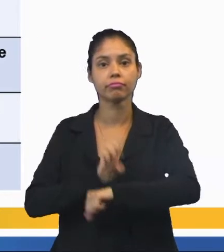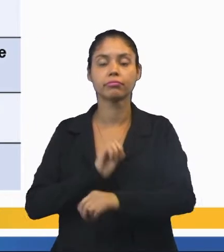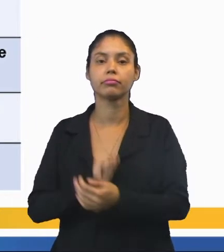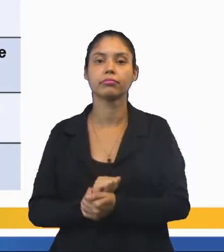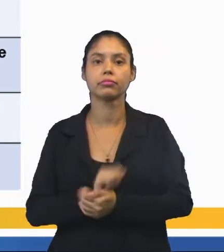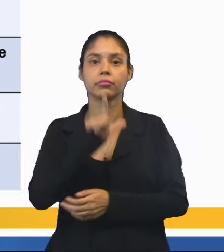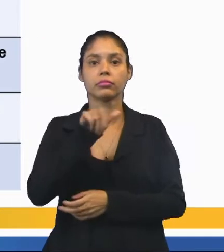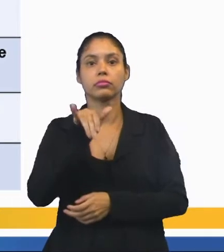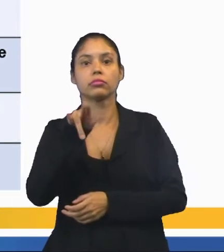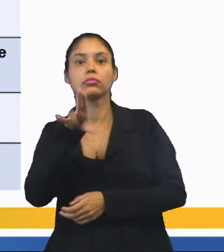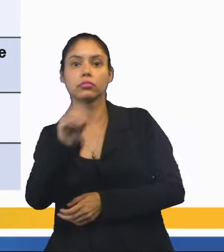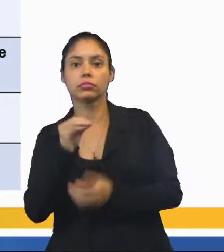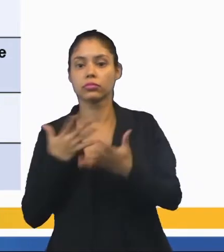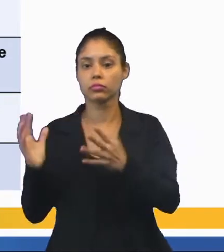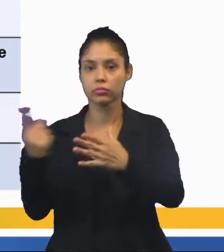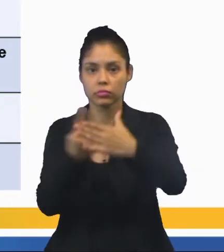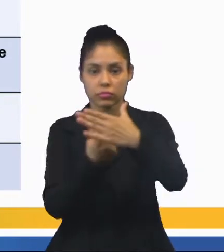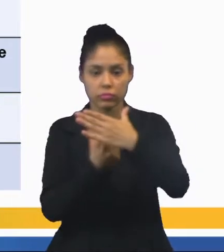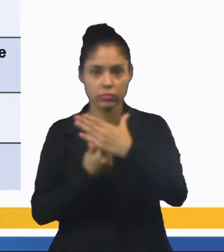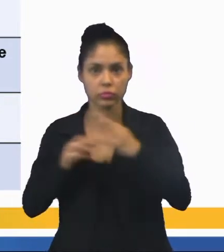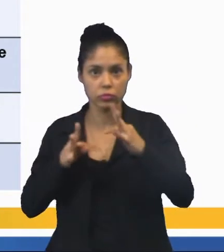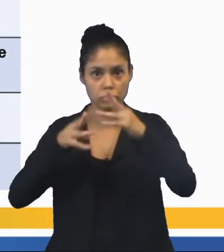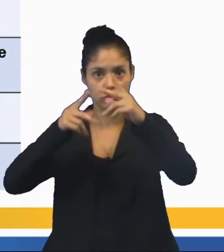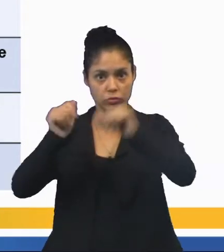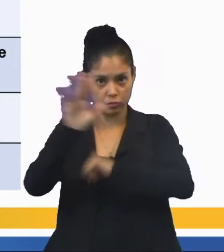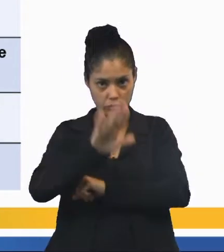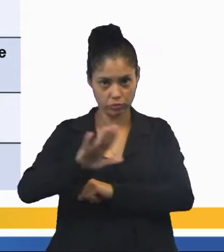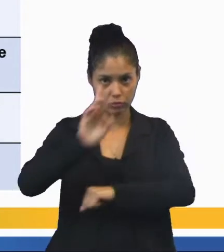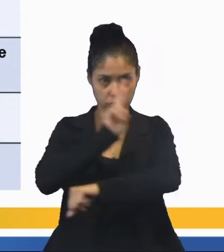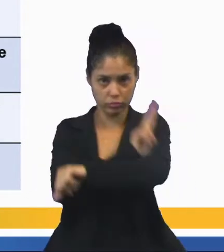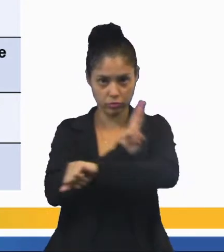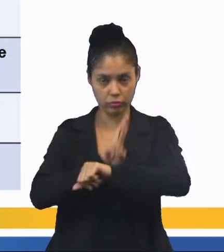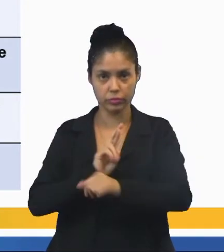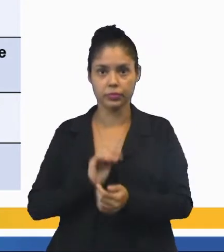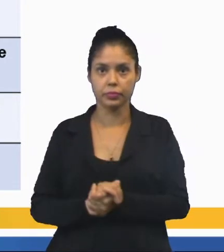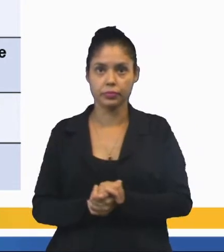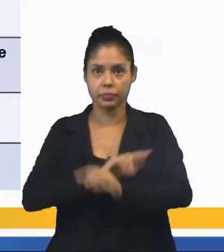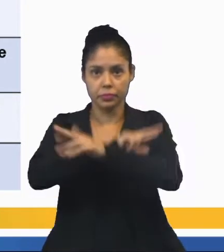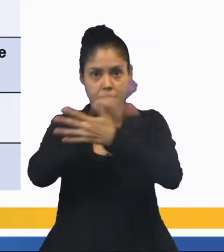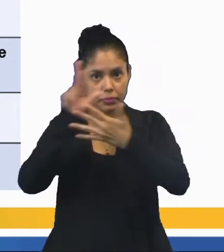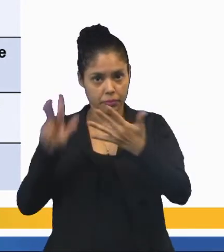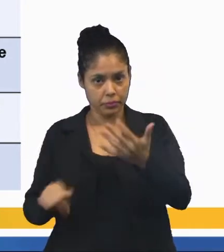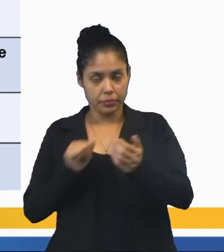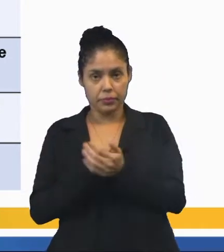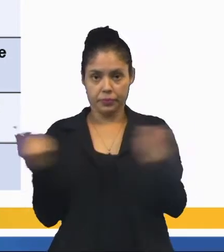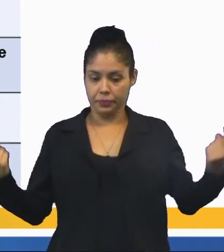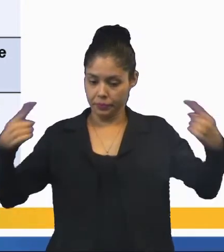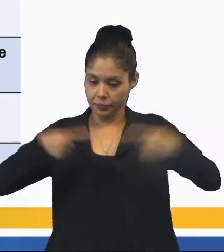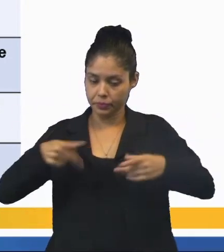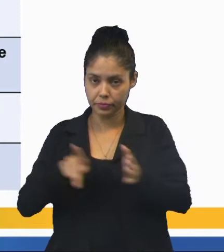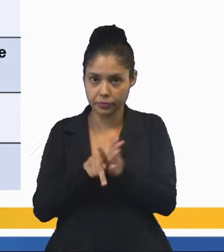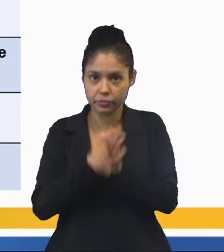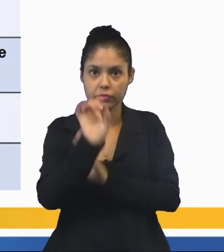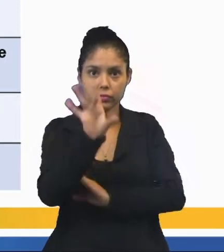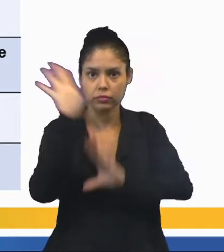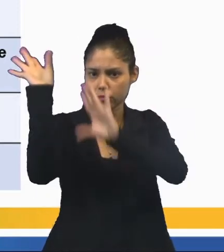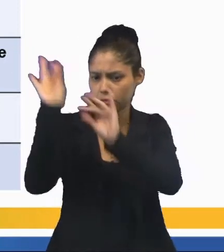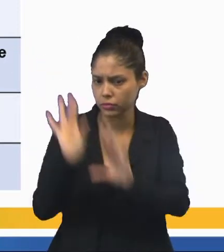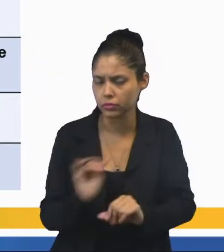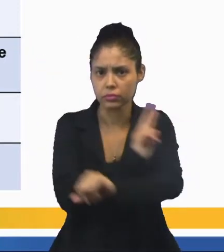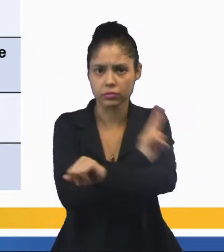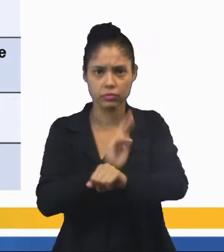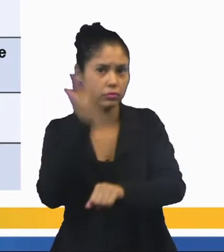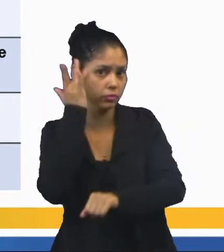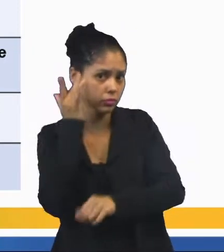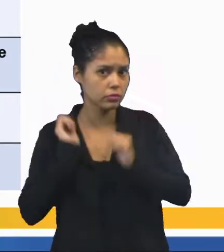que significa que ele acolhe todas as religiões. E as religiões são diferentes entre si. Imagina se cada religião